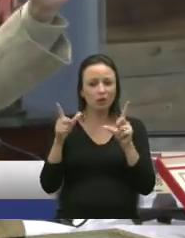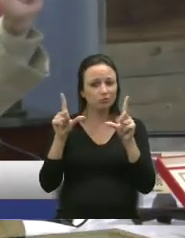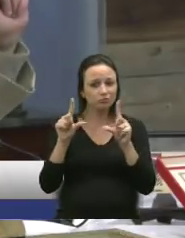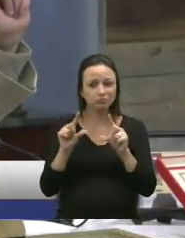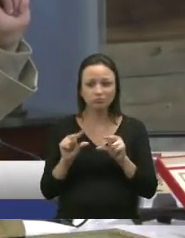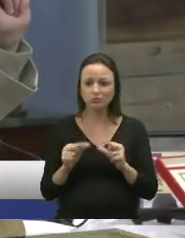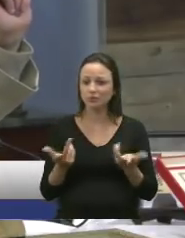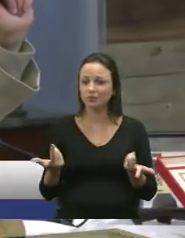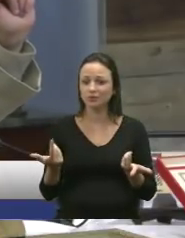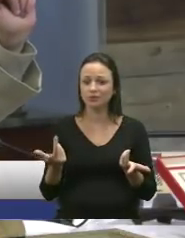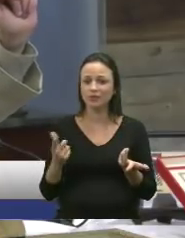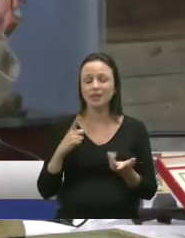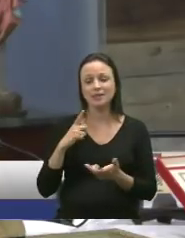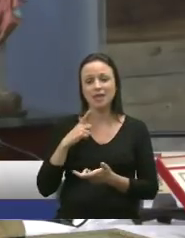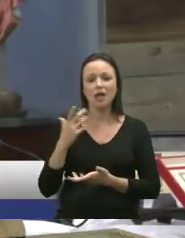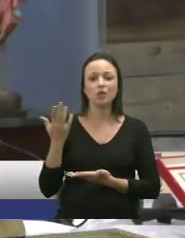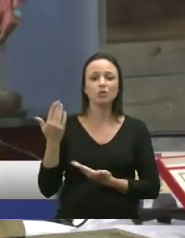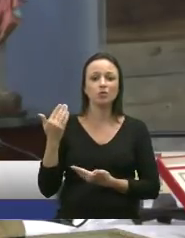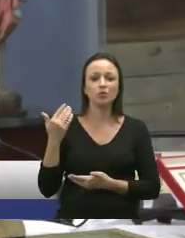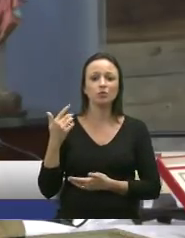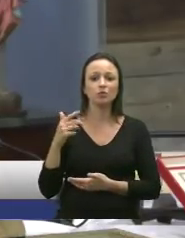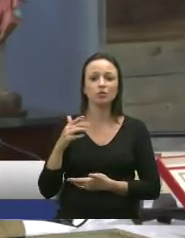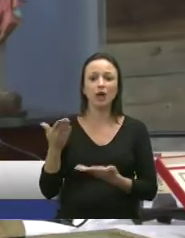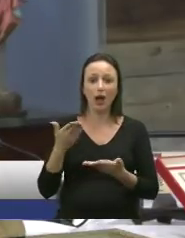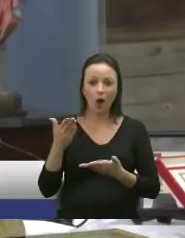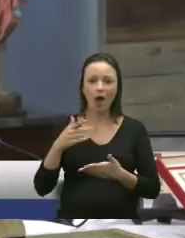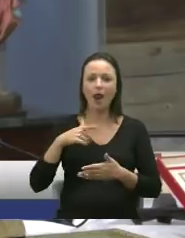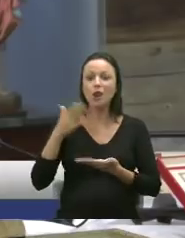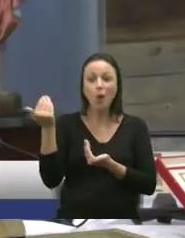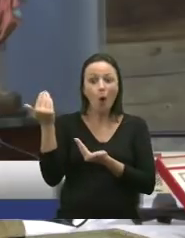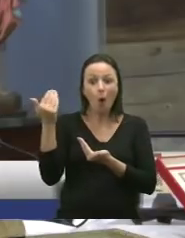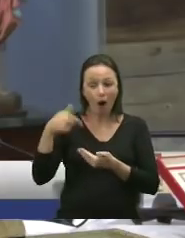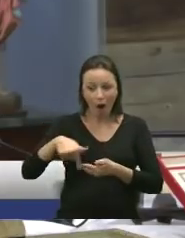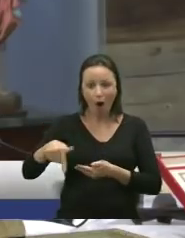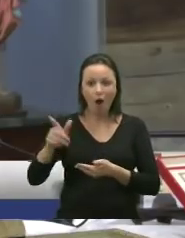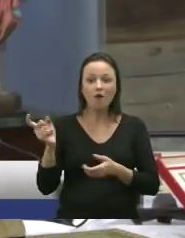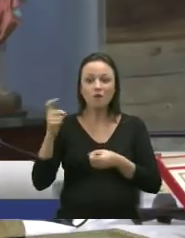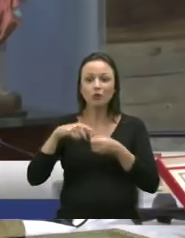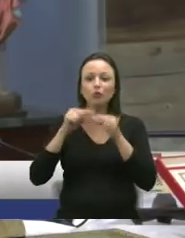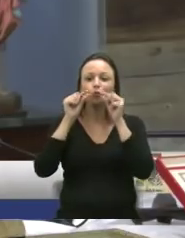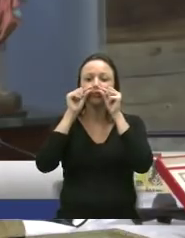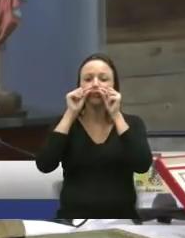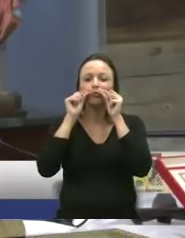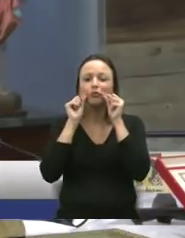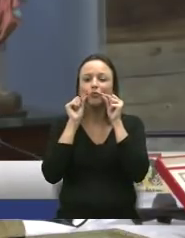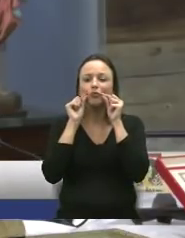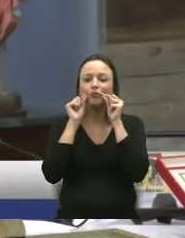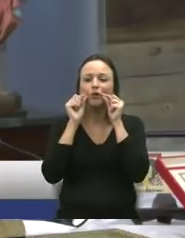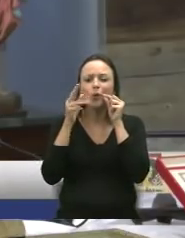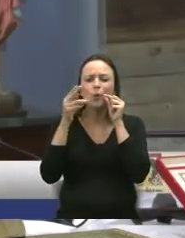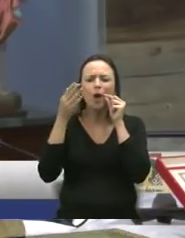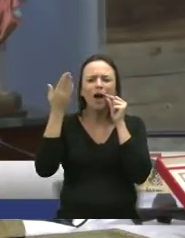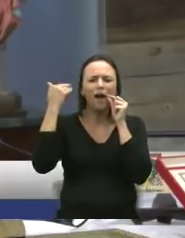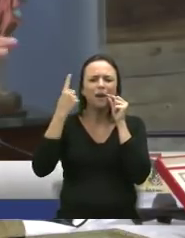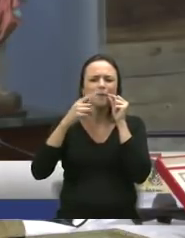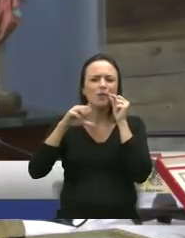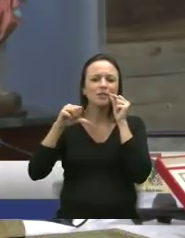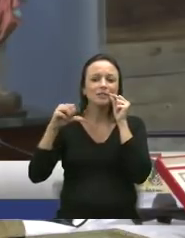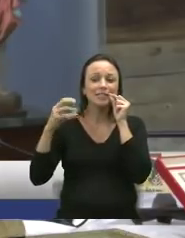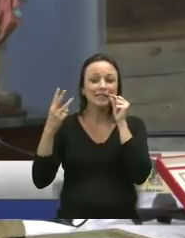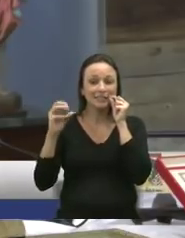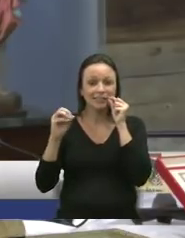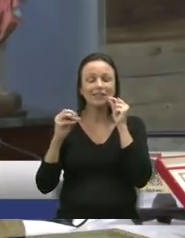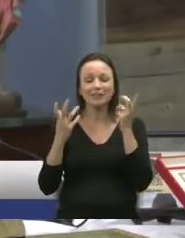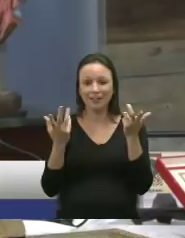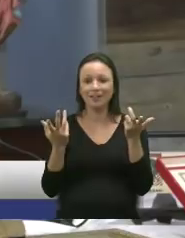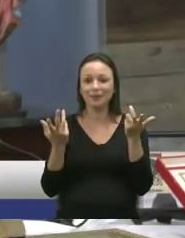garotos, moços, que estão voltando a usar bigodinho, do tipo dos anos 30. Então, por essa percepção de